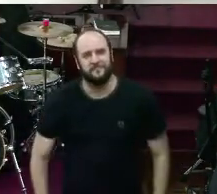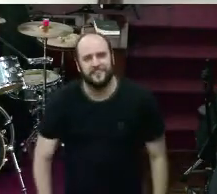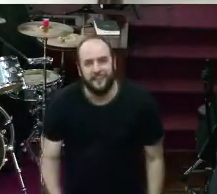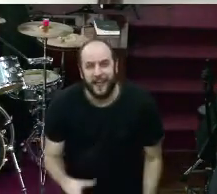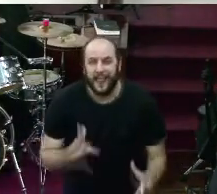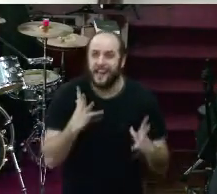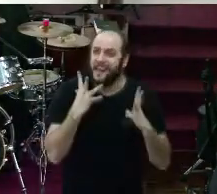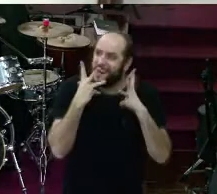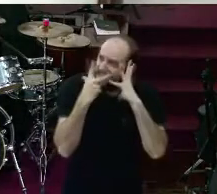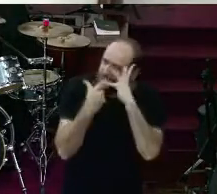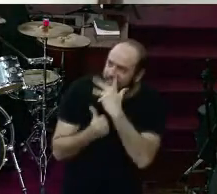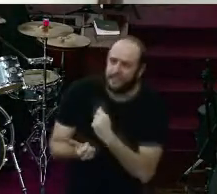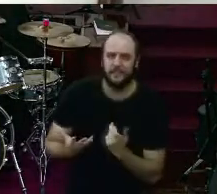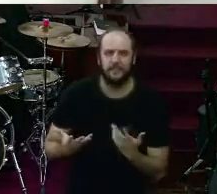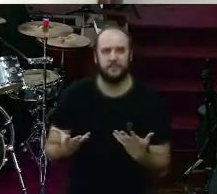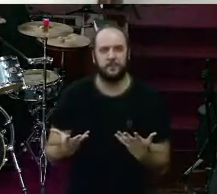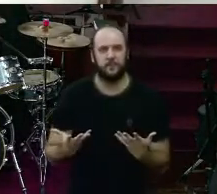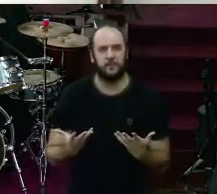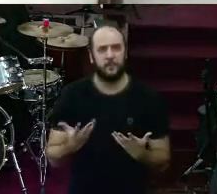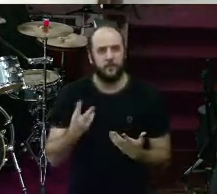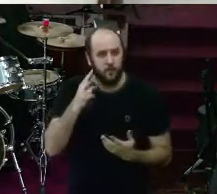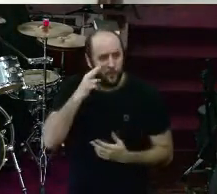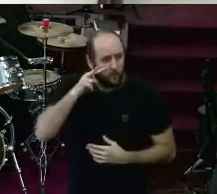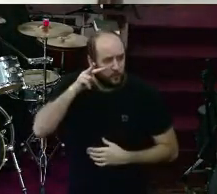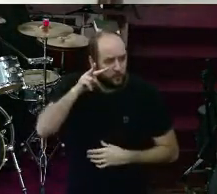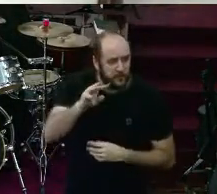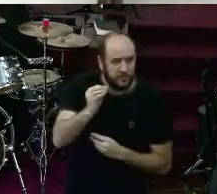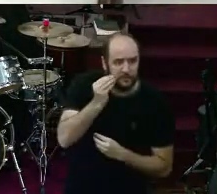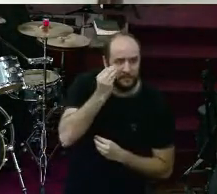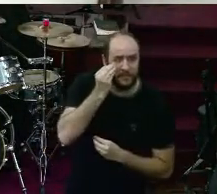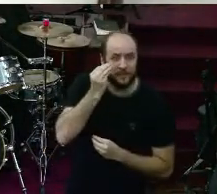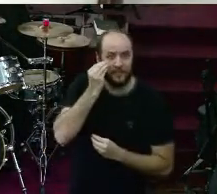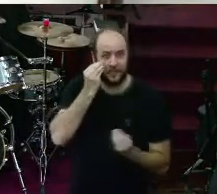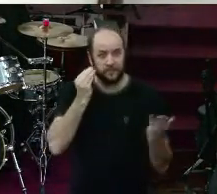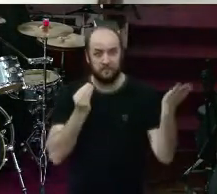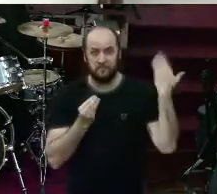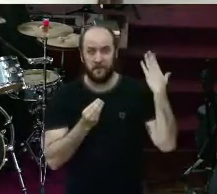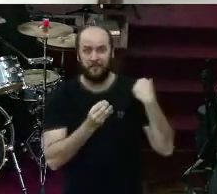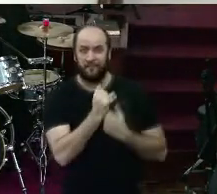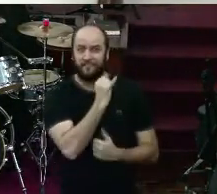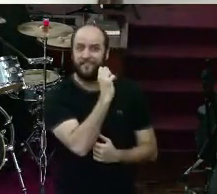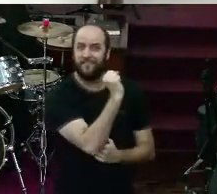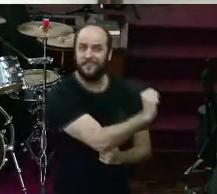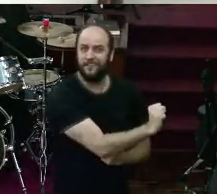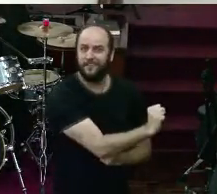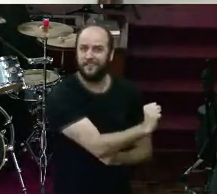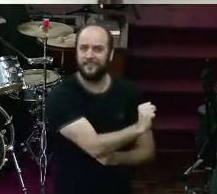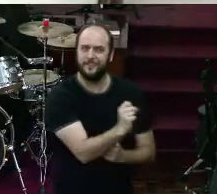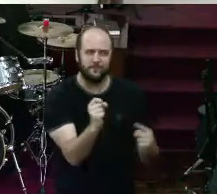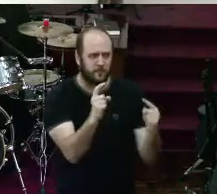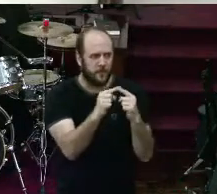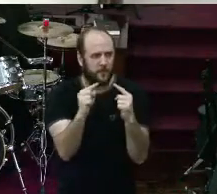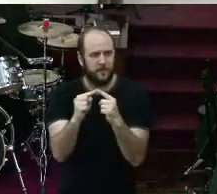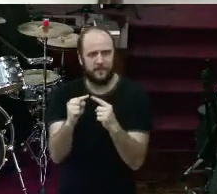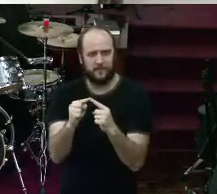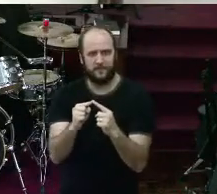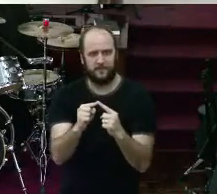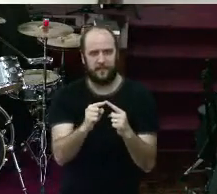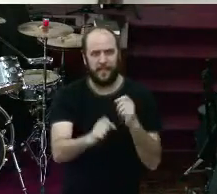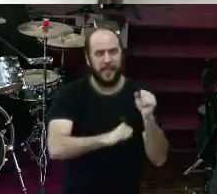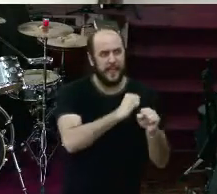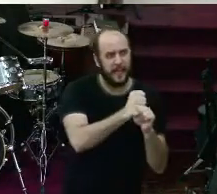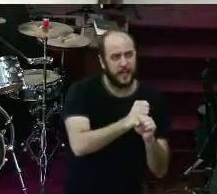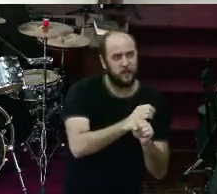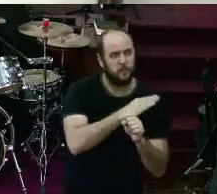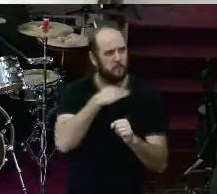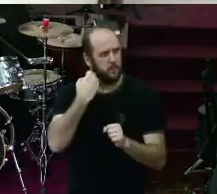irmãos, completando a experiência que Deus dera ao profeta Isaías, que no ano da morte do rei Uzias,